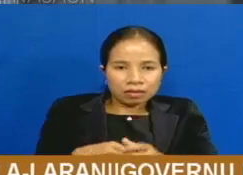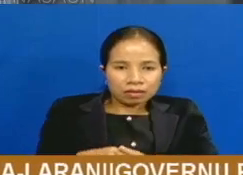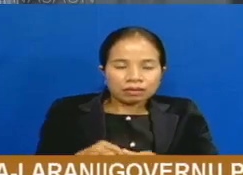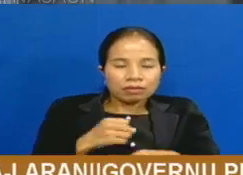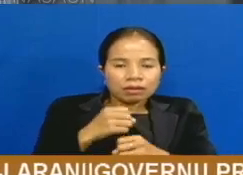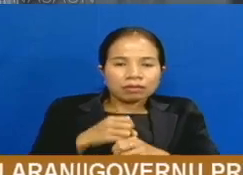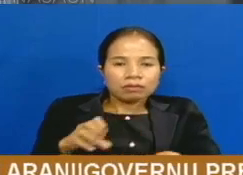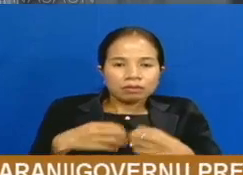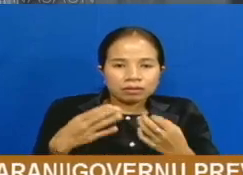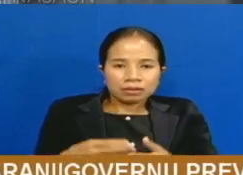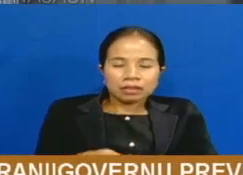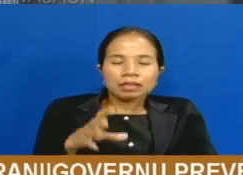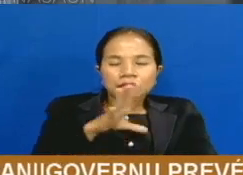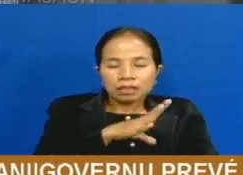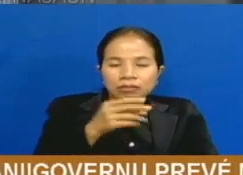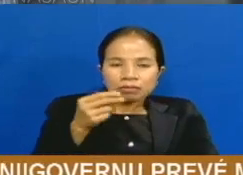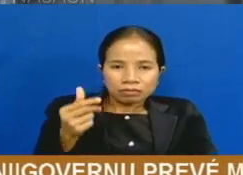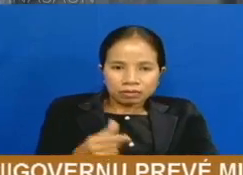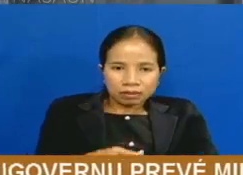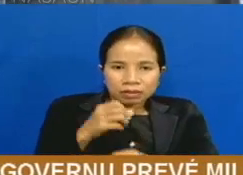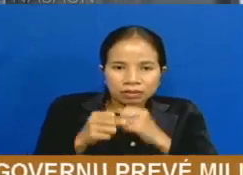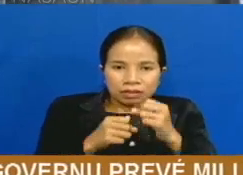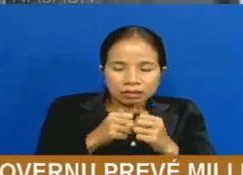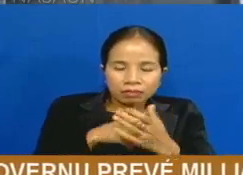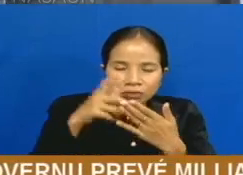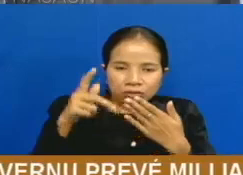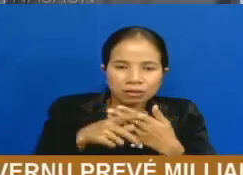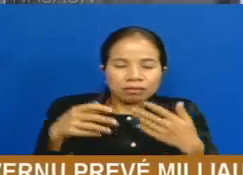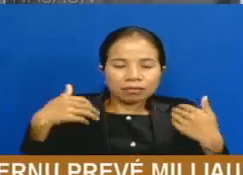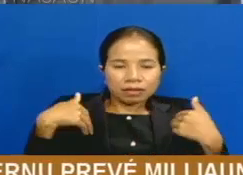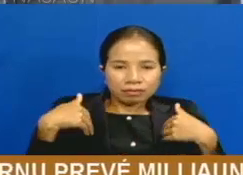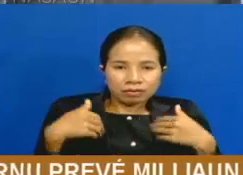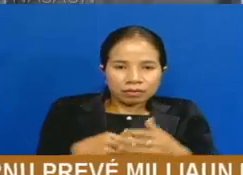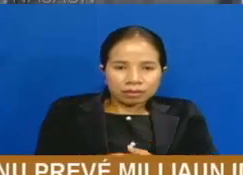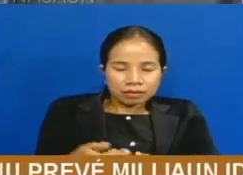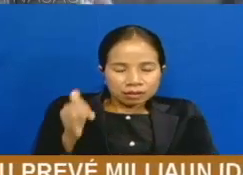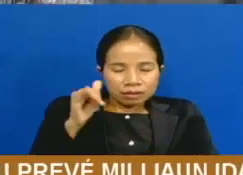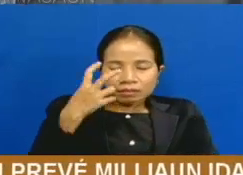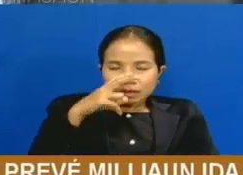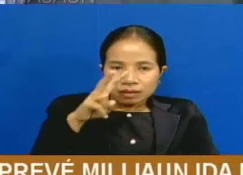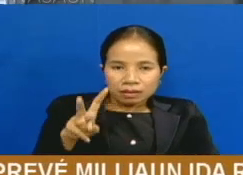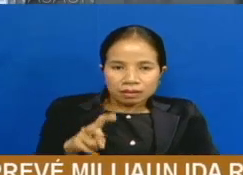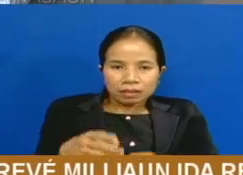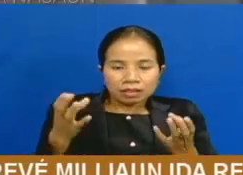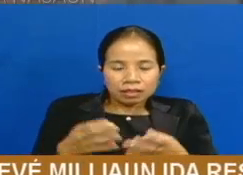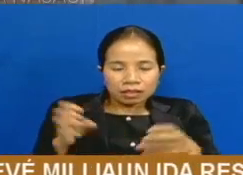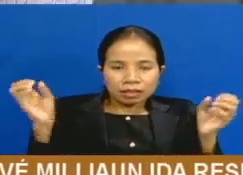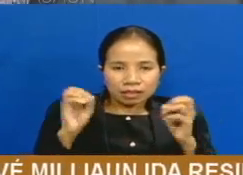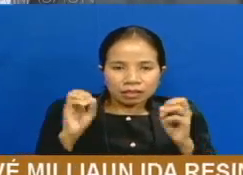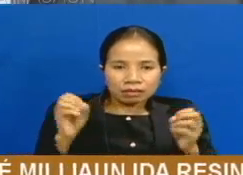sa. Aguente tu amai be, tine programi hati ona. Sira bahare, atu hakar kalakoi,